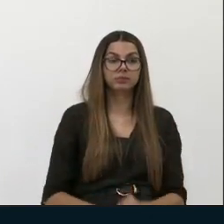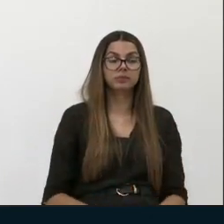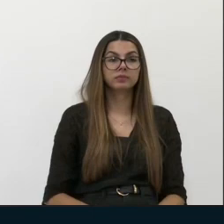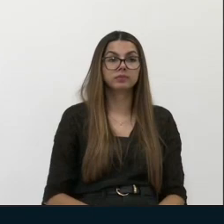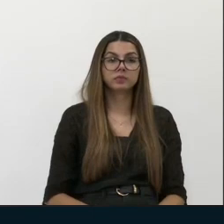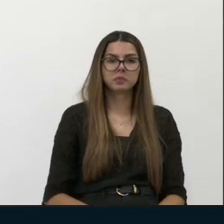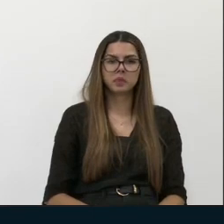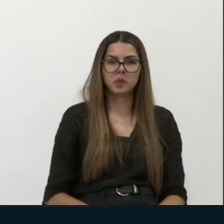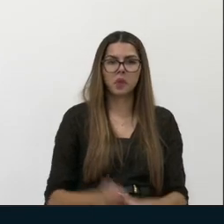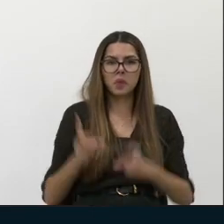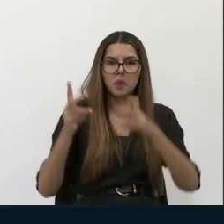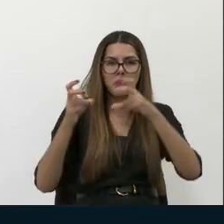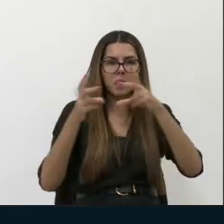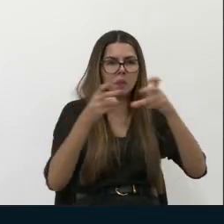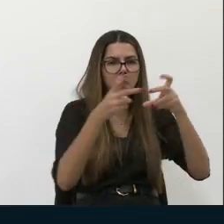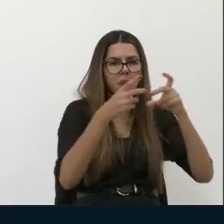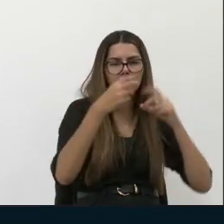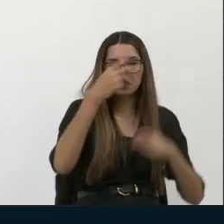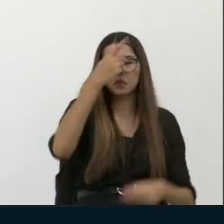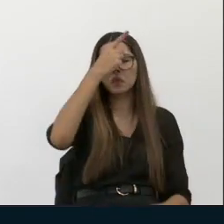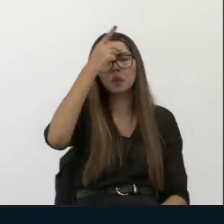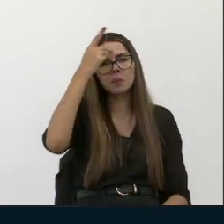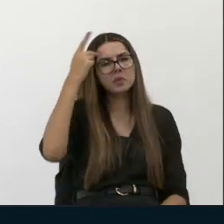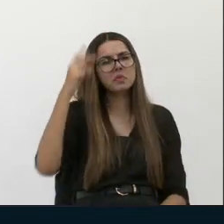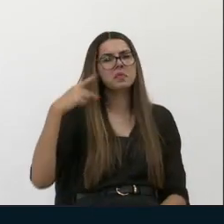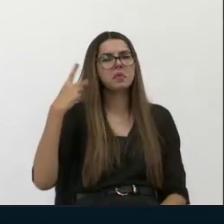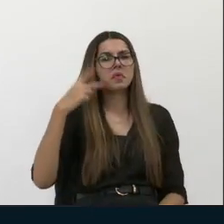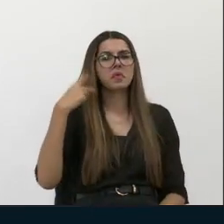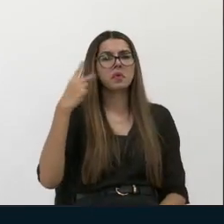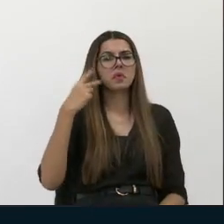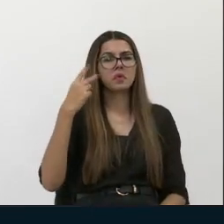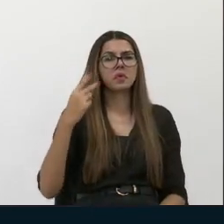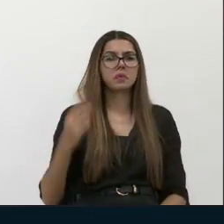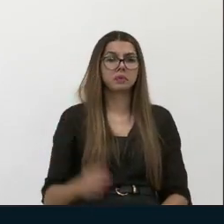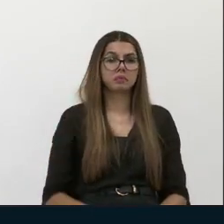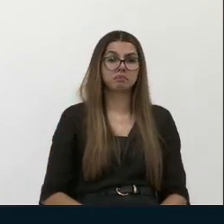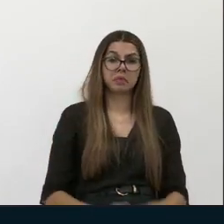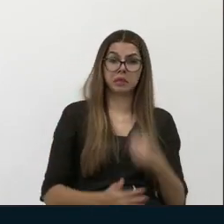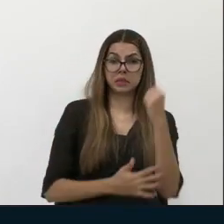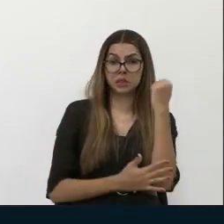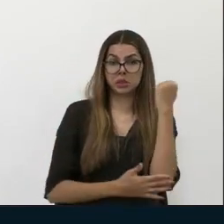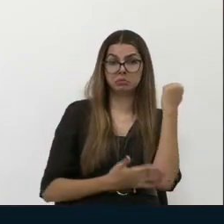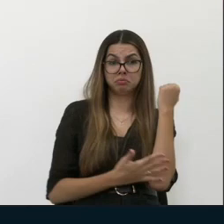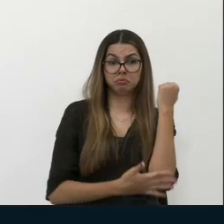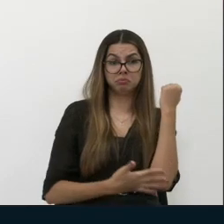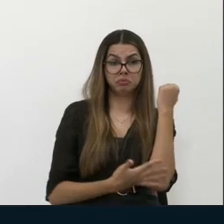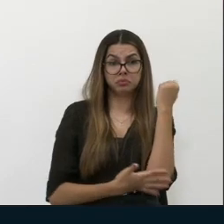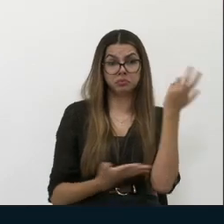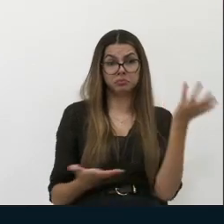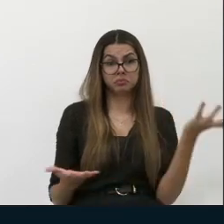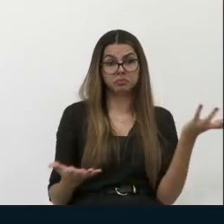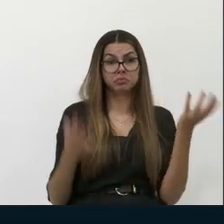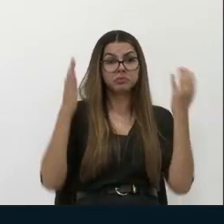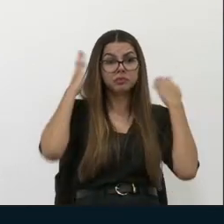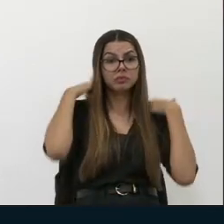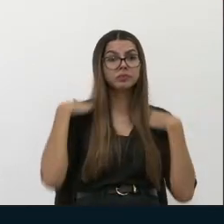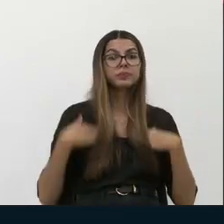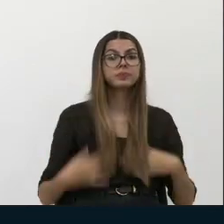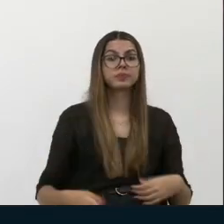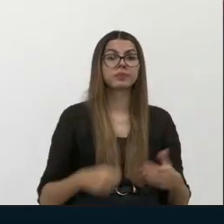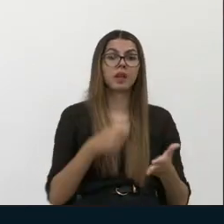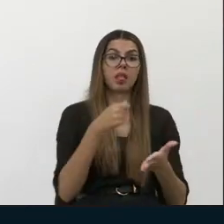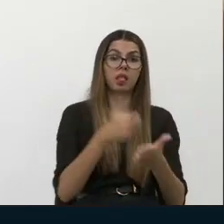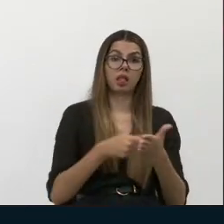eu vejo que as pessoas ficam com muito, alguns vereadores, vereadoras, ficam com muitos ciúmes, porque aqueles que eles defenderam